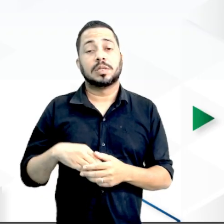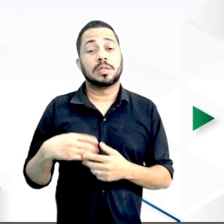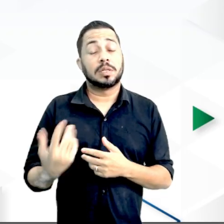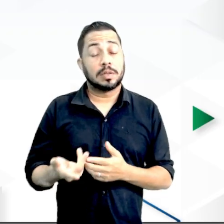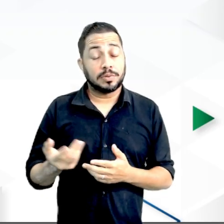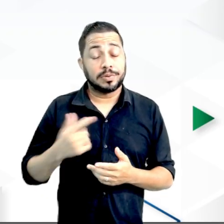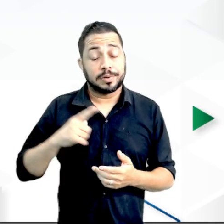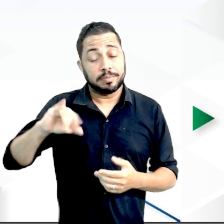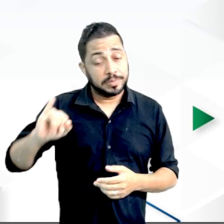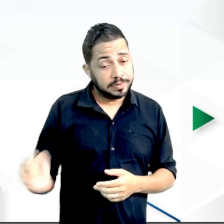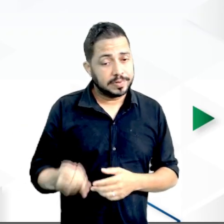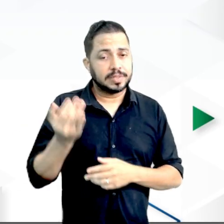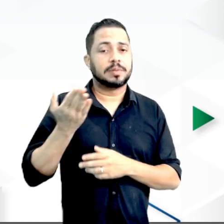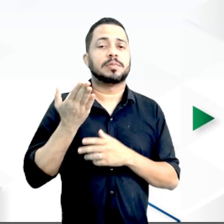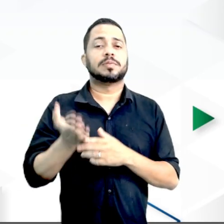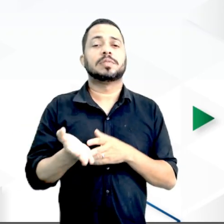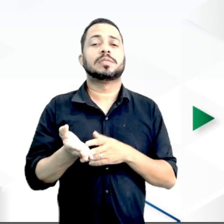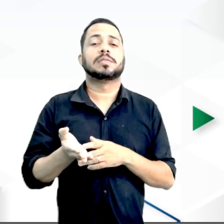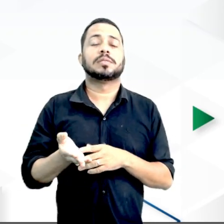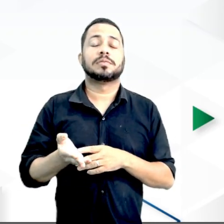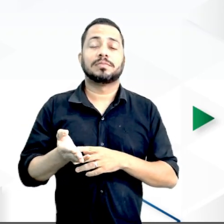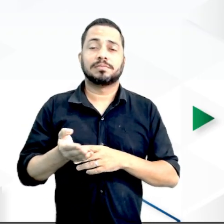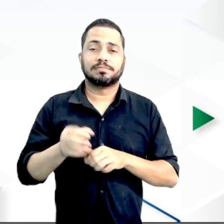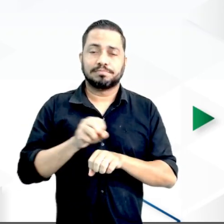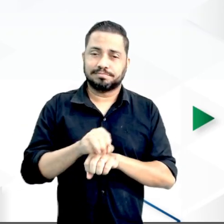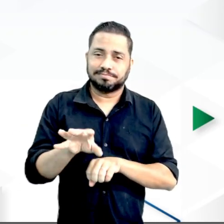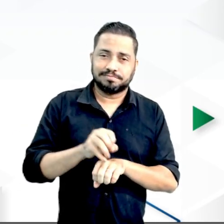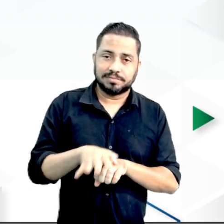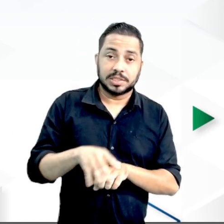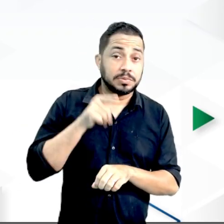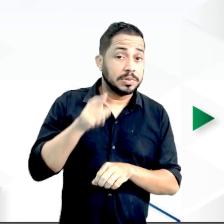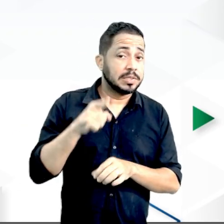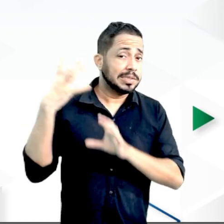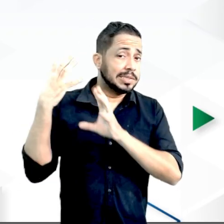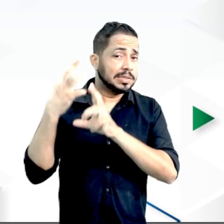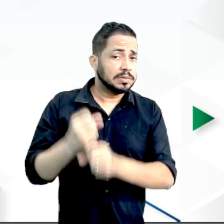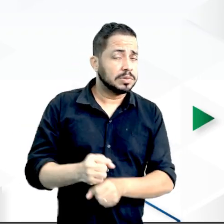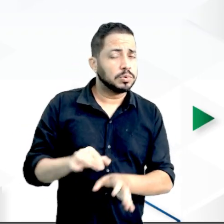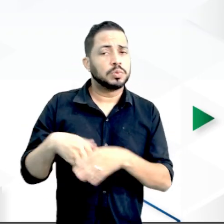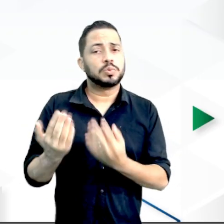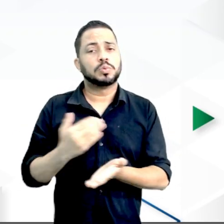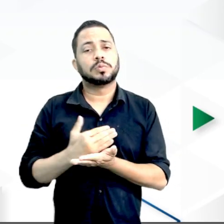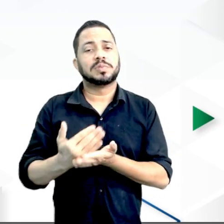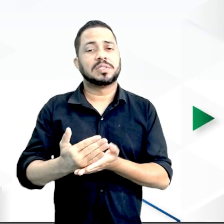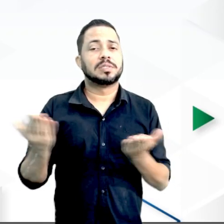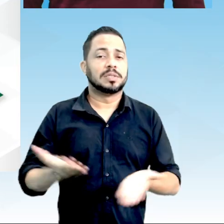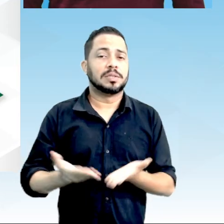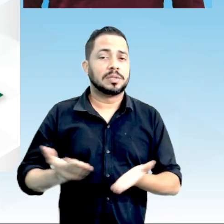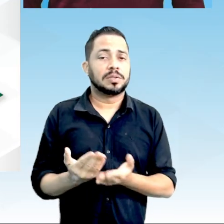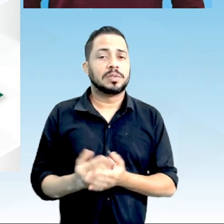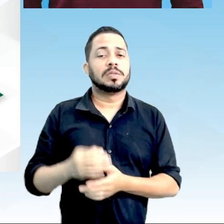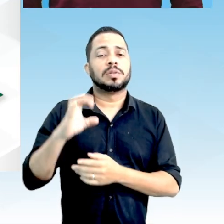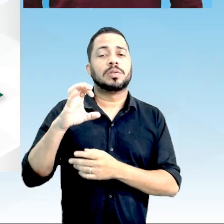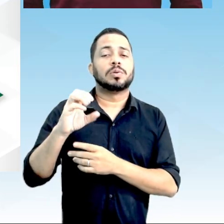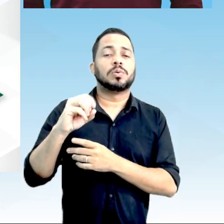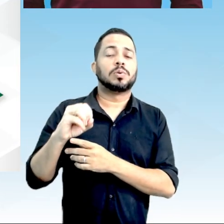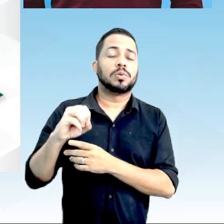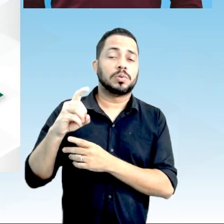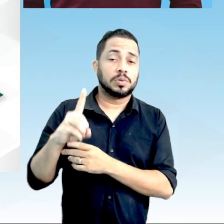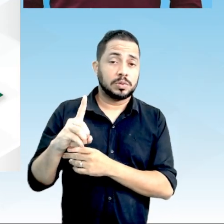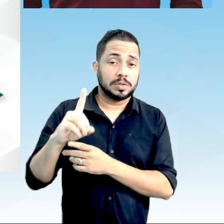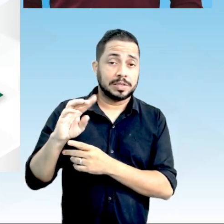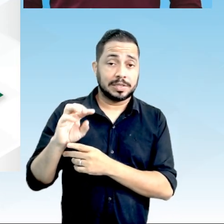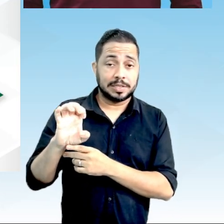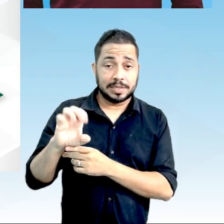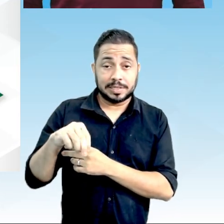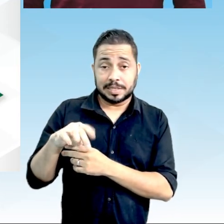esse momento para dizer para você, você que está revisando ou está começando agora coordenadas, você precisa entender um